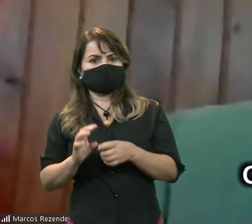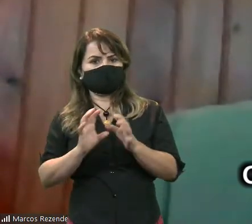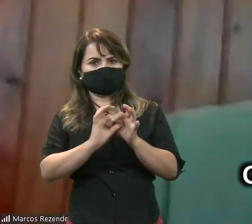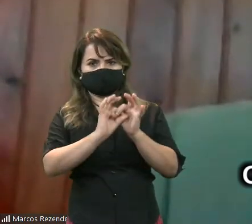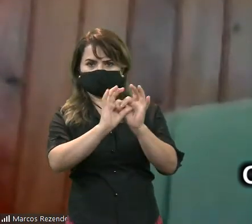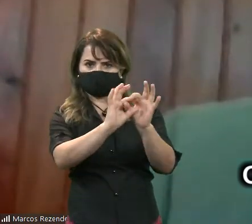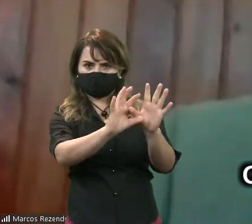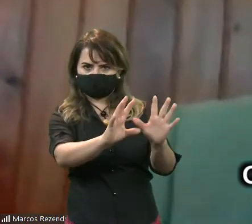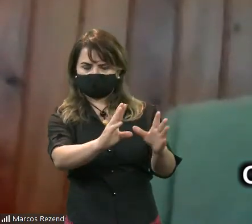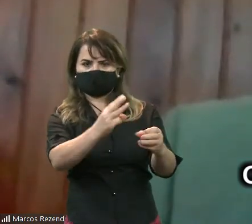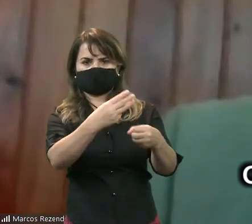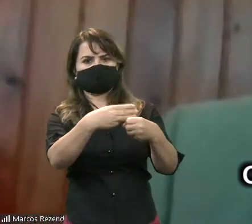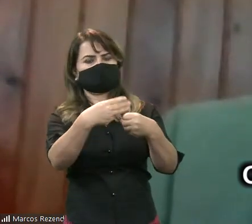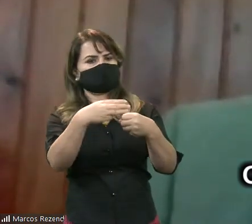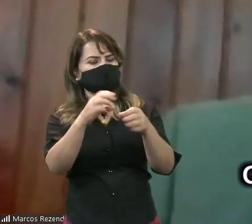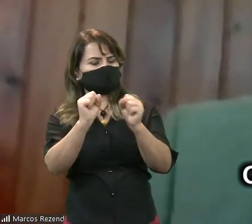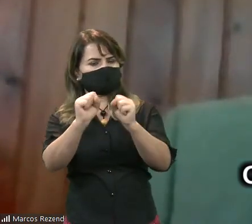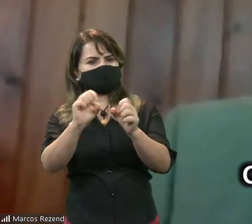município.